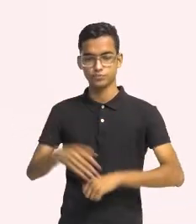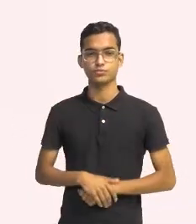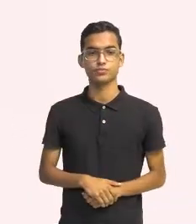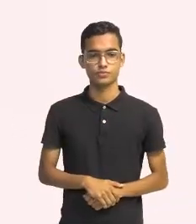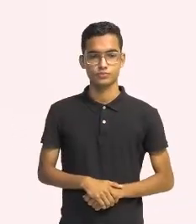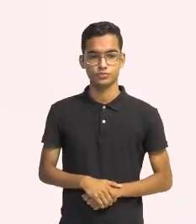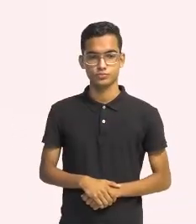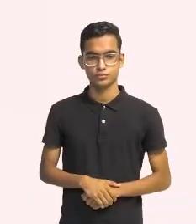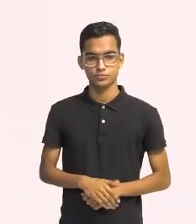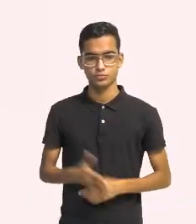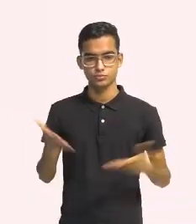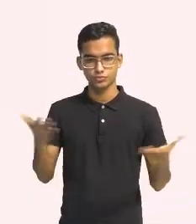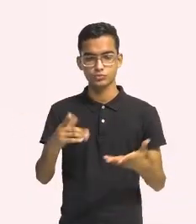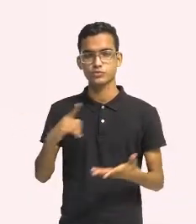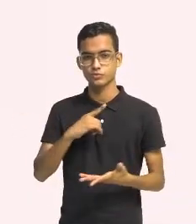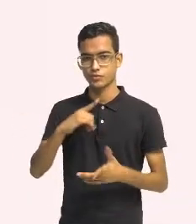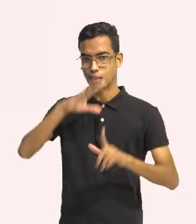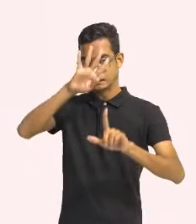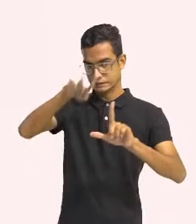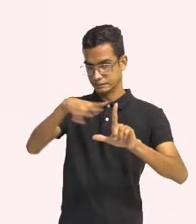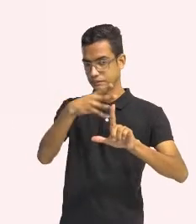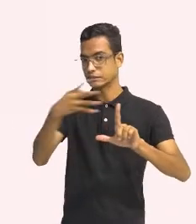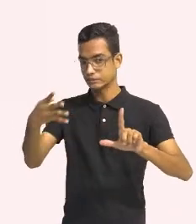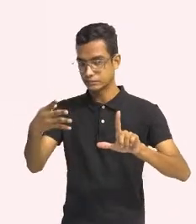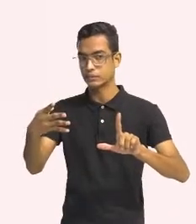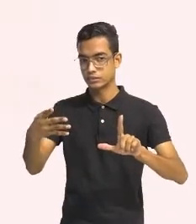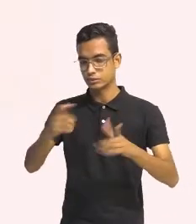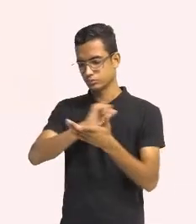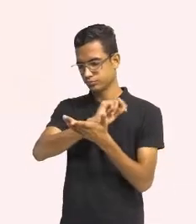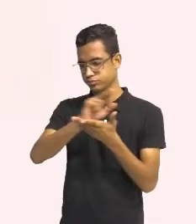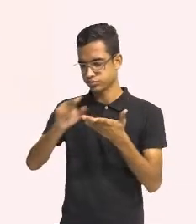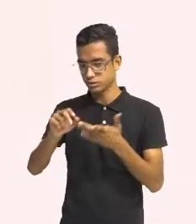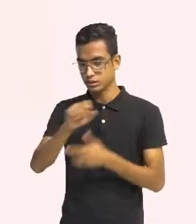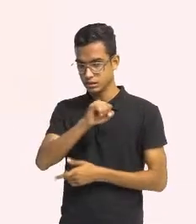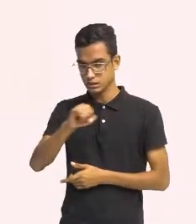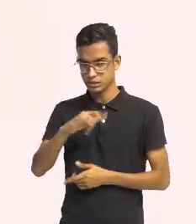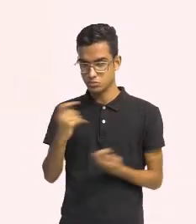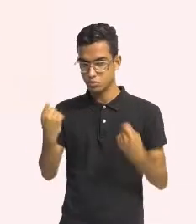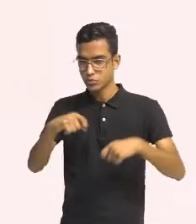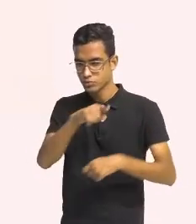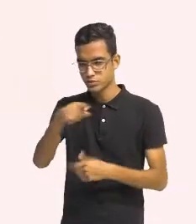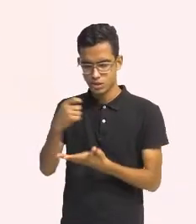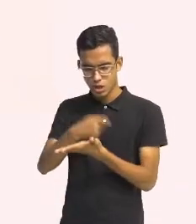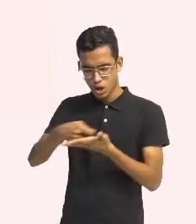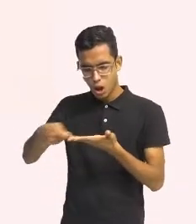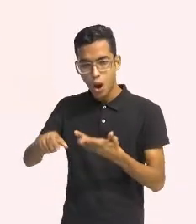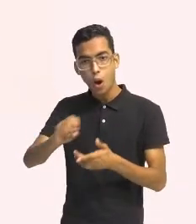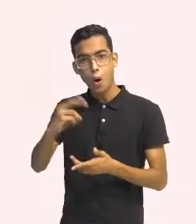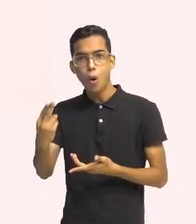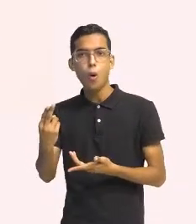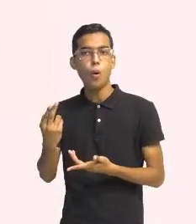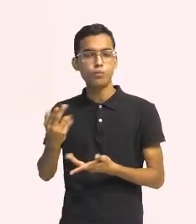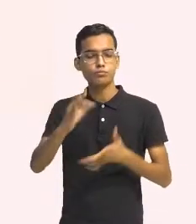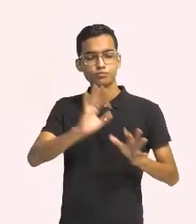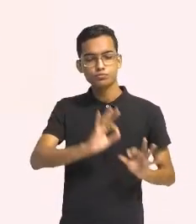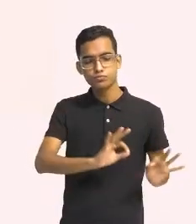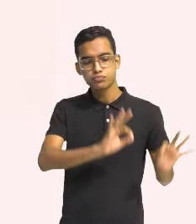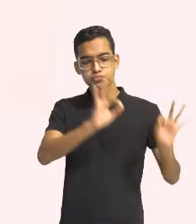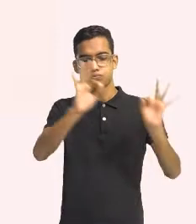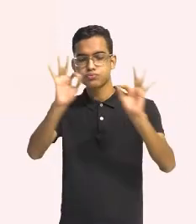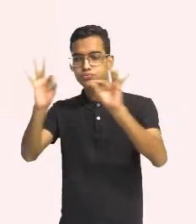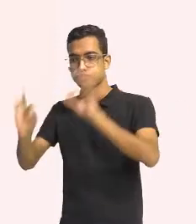Então, gente, hoje vai ter bastante tabela, se você puder anotar, ou depois assistir a aula de novo, né, para acompanhar